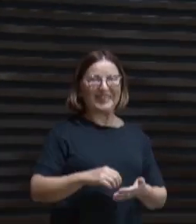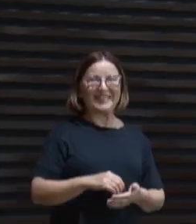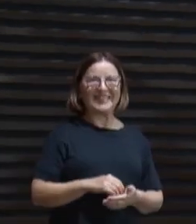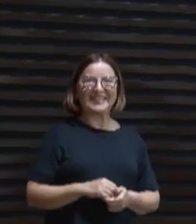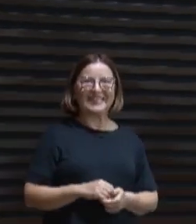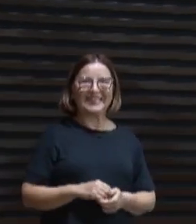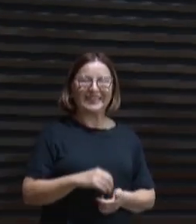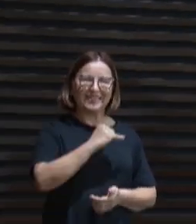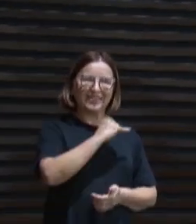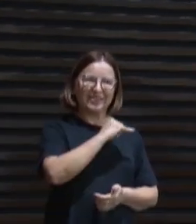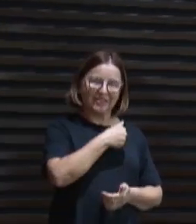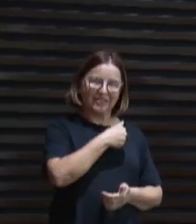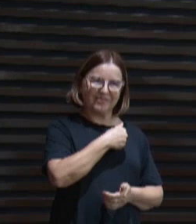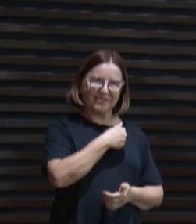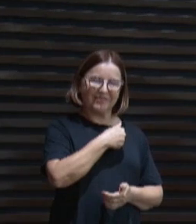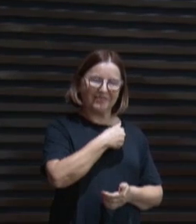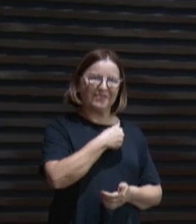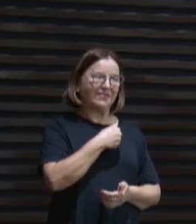João.